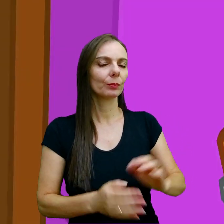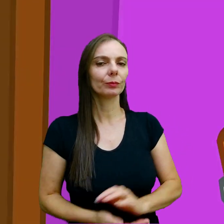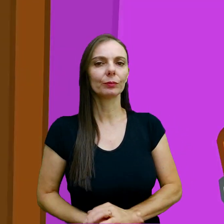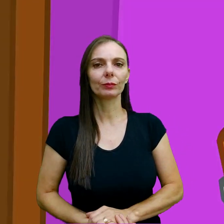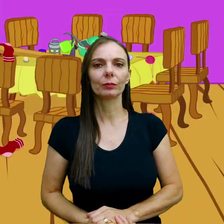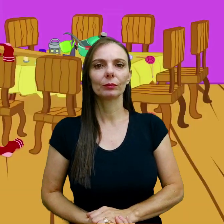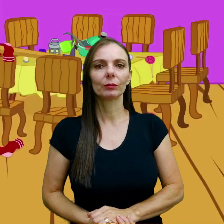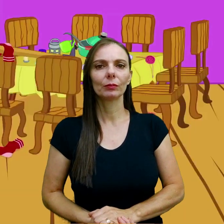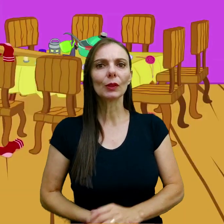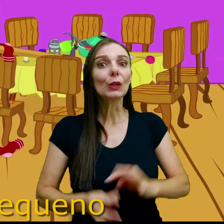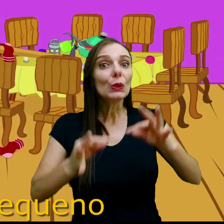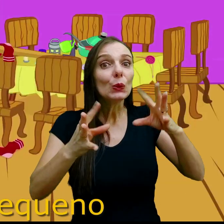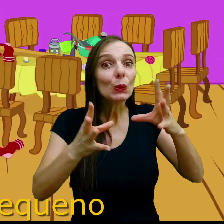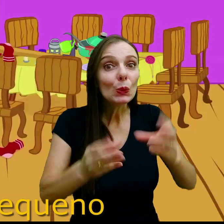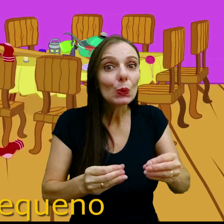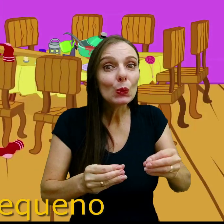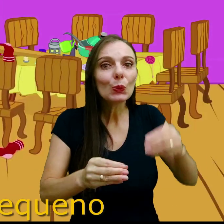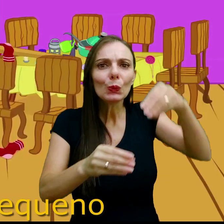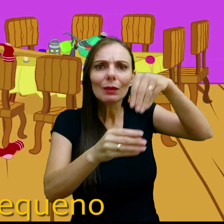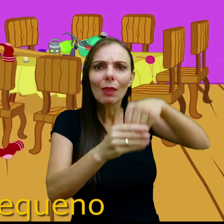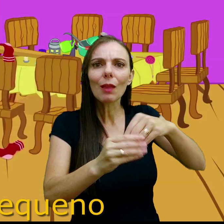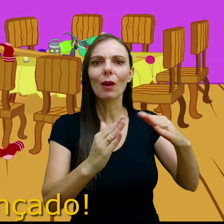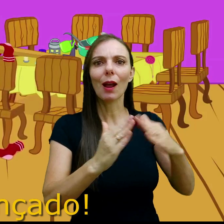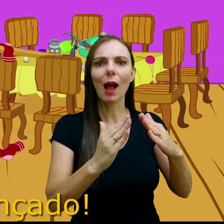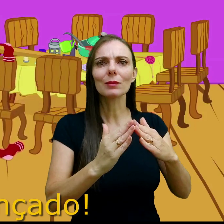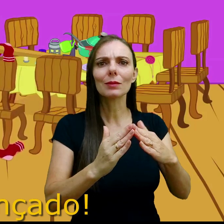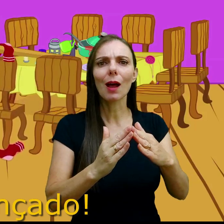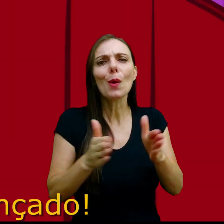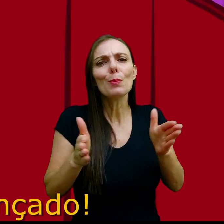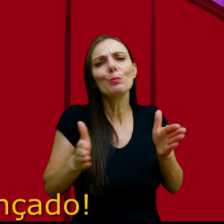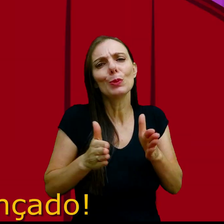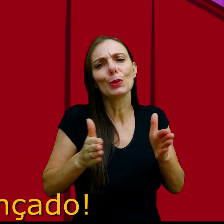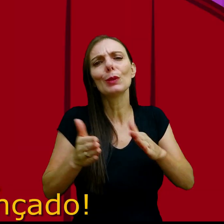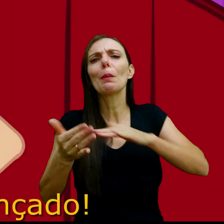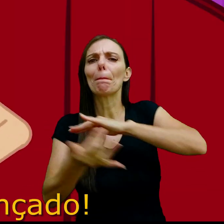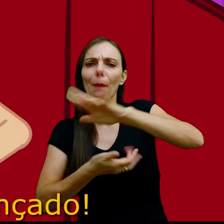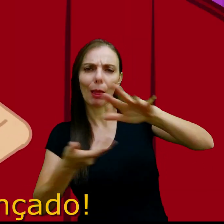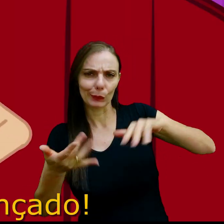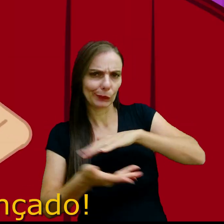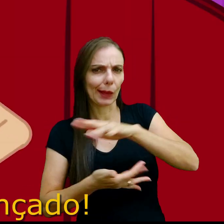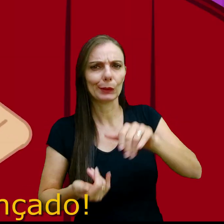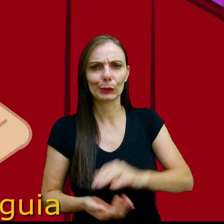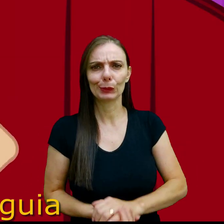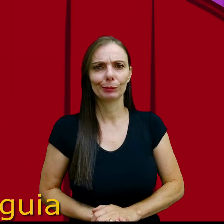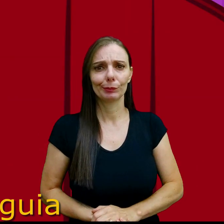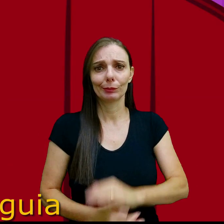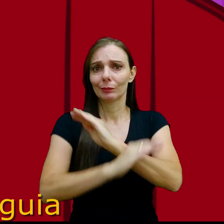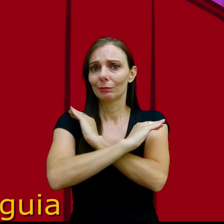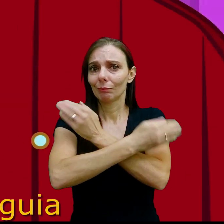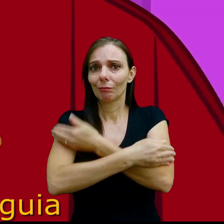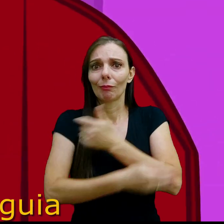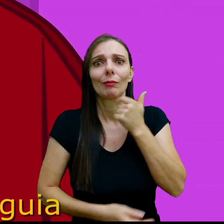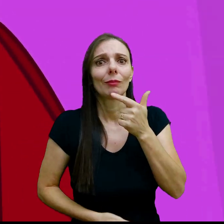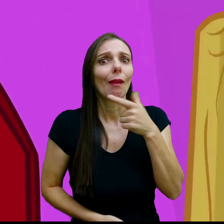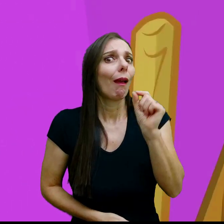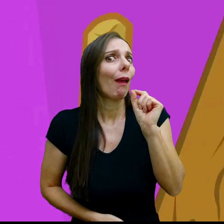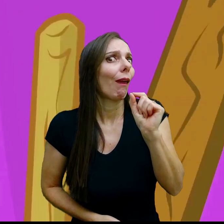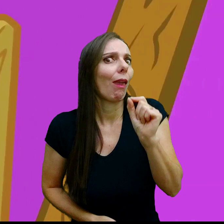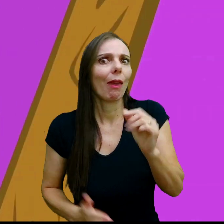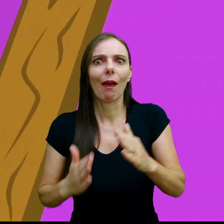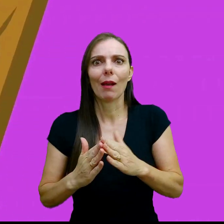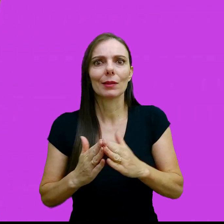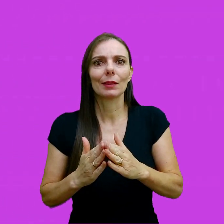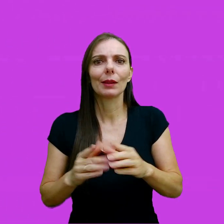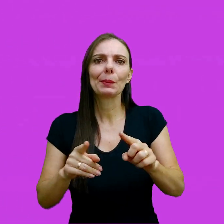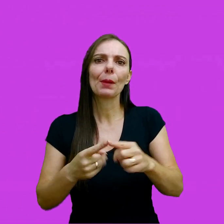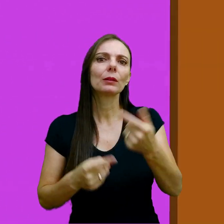porta. Tudo dentro da casa era pequeno e muito bagunçado. Branca de Neve não conseguia saber